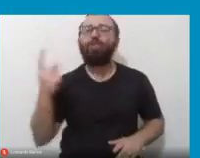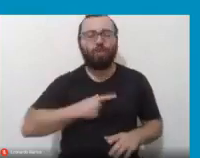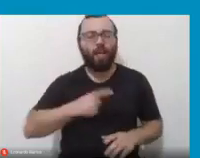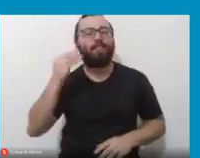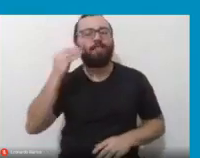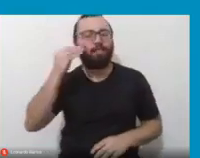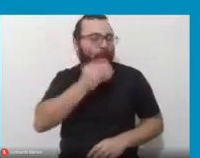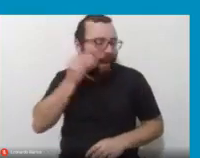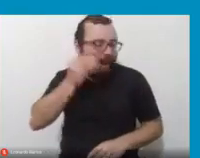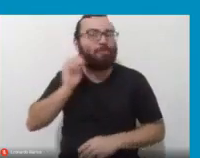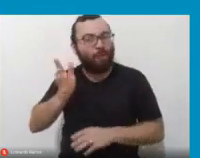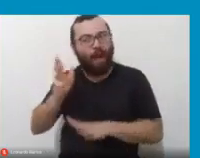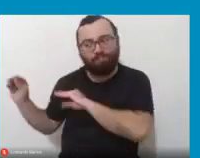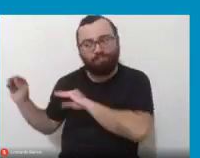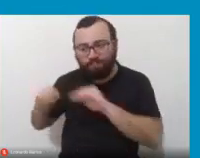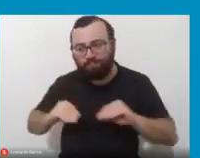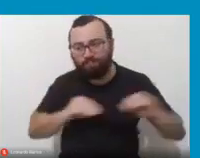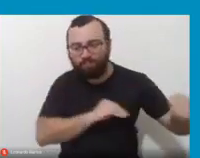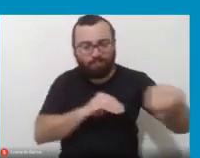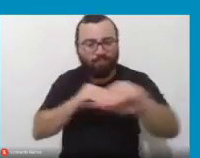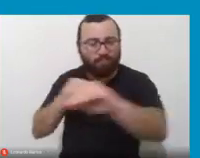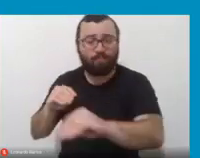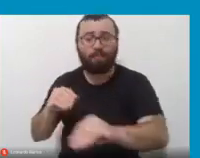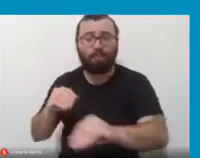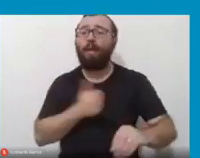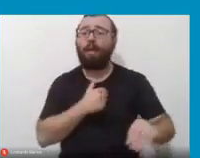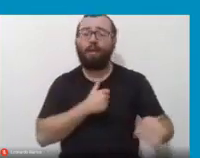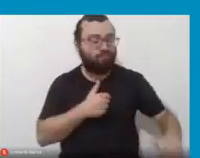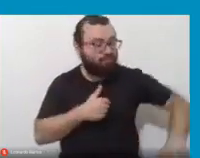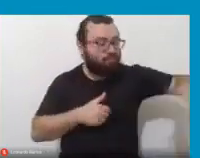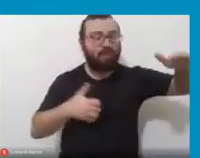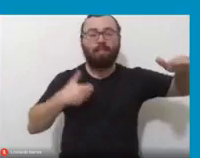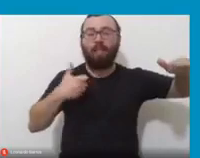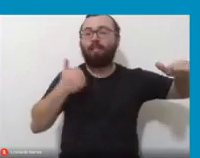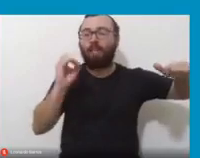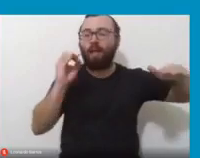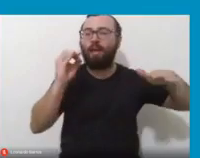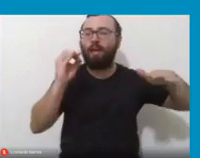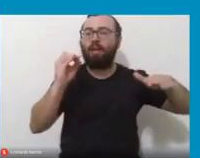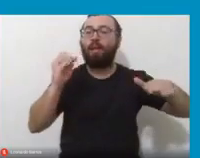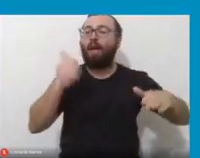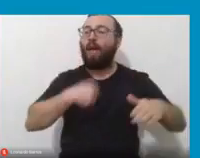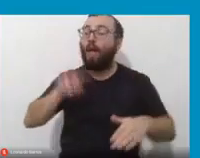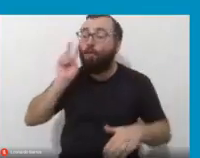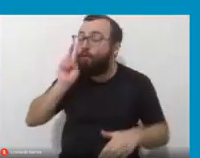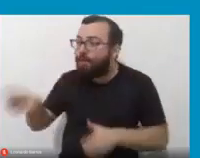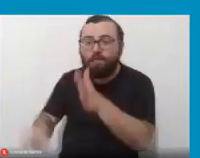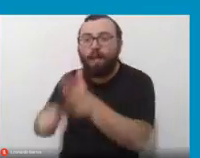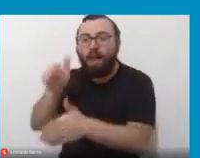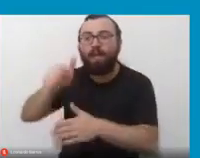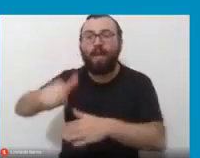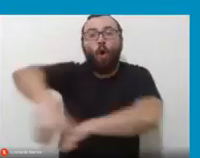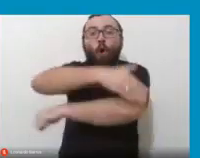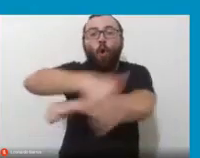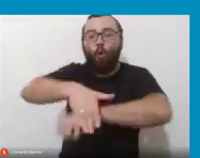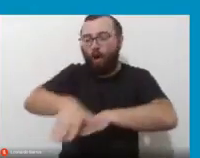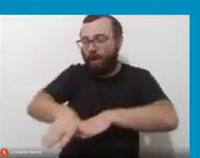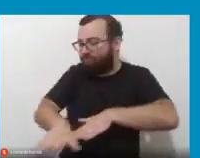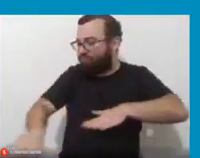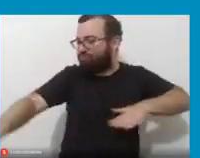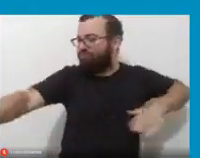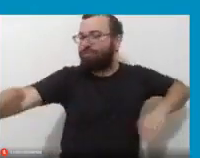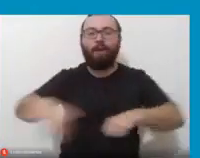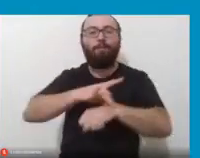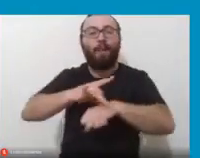de povos, e eu cresci até só com 10 anos de idade que eu fui ver estrada, fui ver asfalto na rua, na minha rua, e só sobrevivi